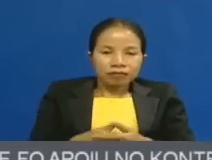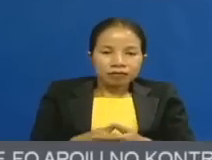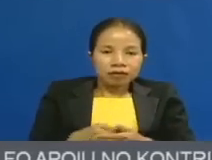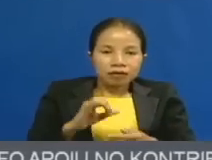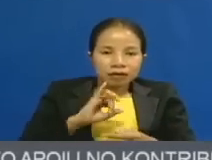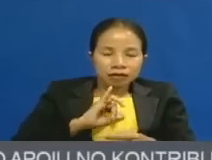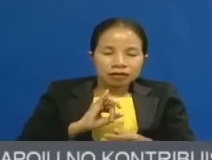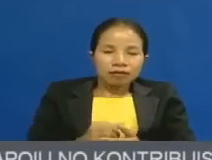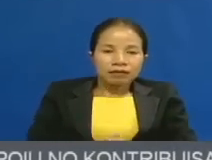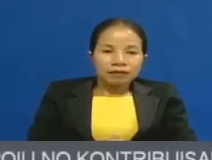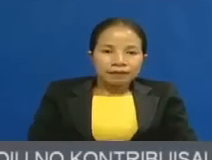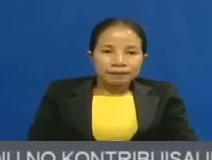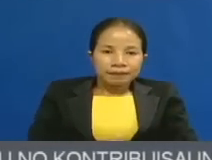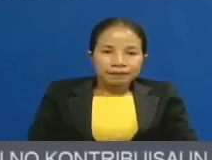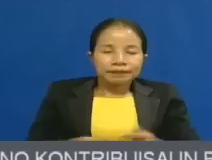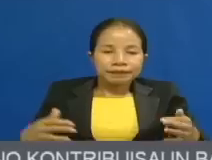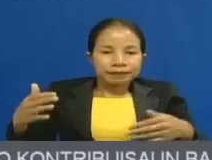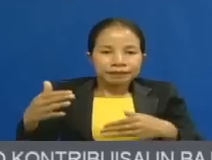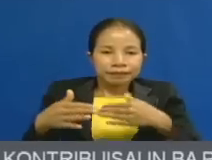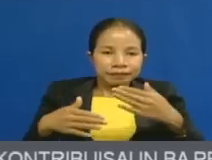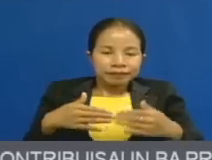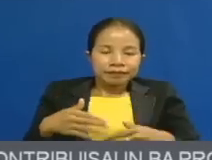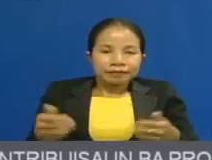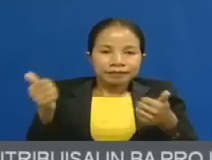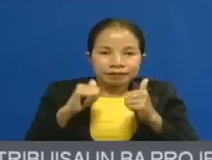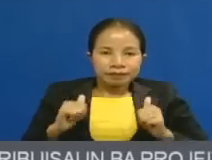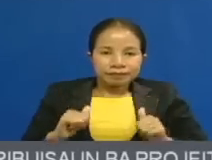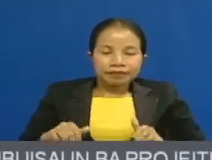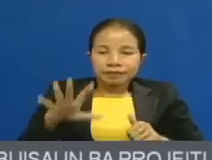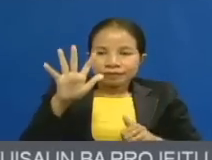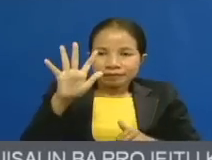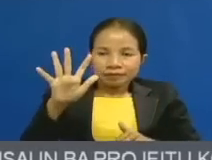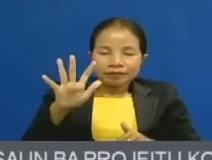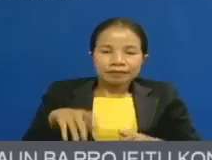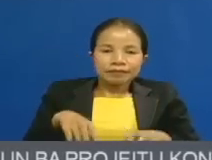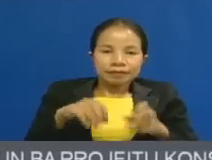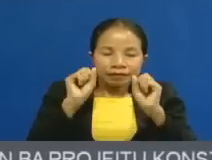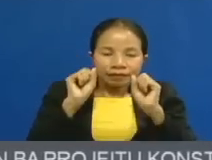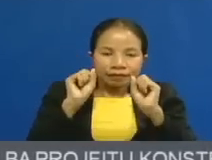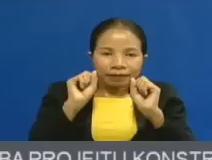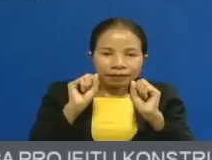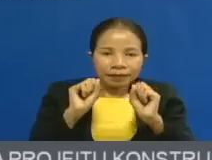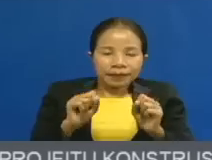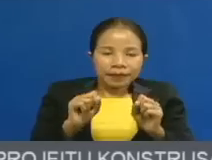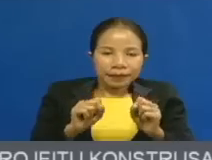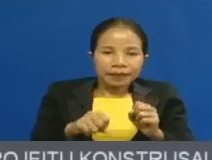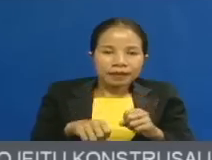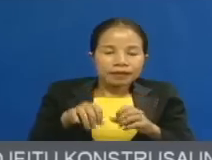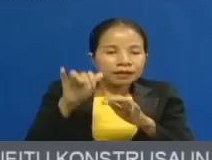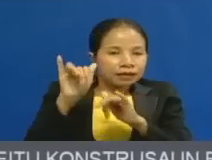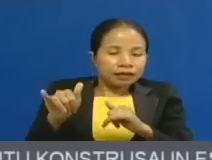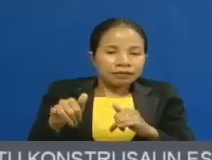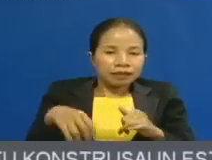o Halibur modelo Lima, a tu Rússia que ela vai